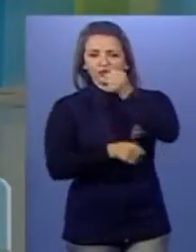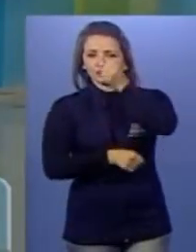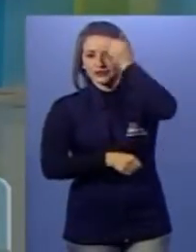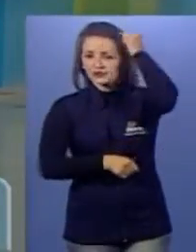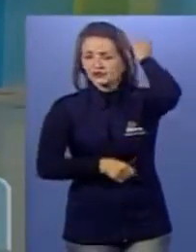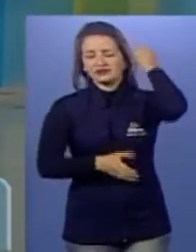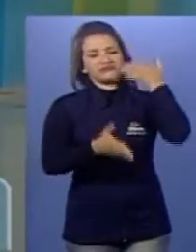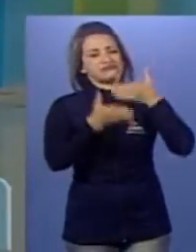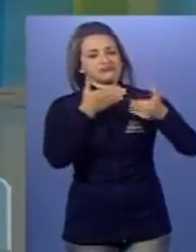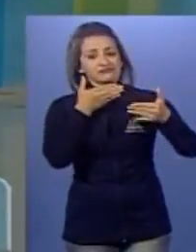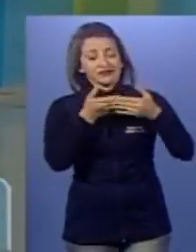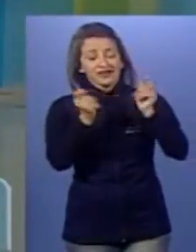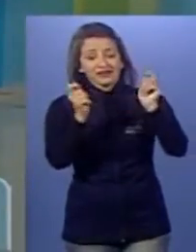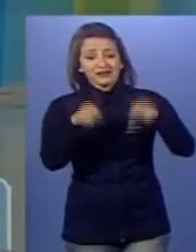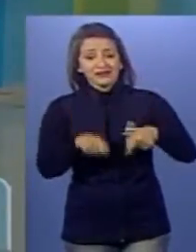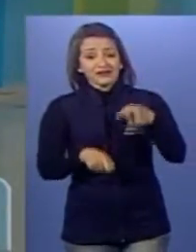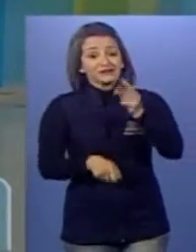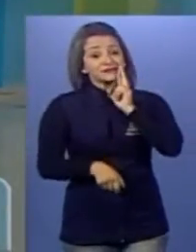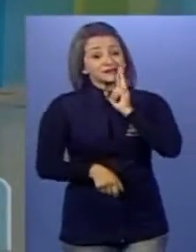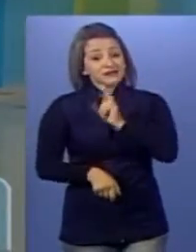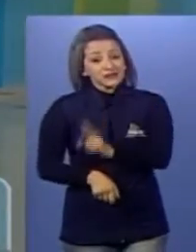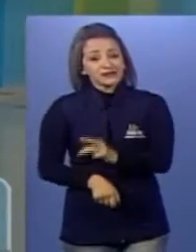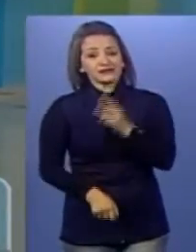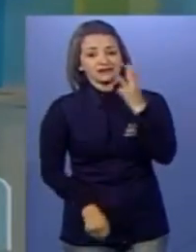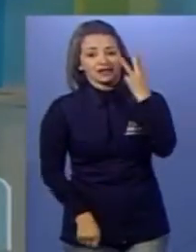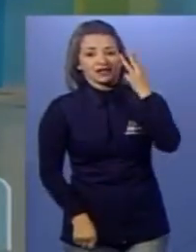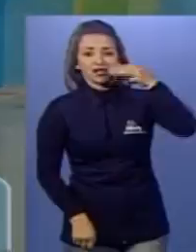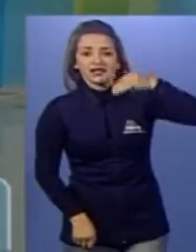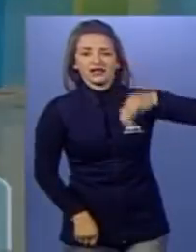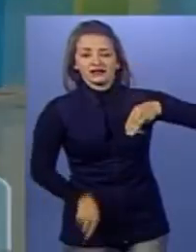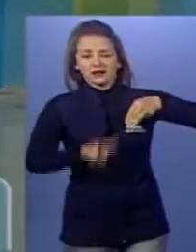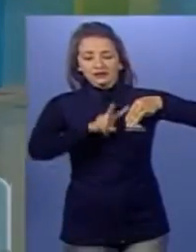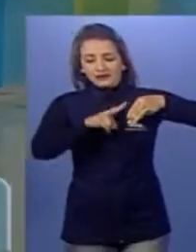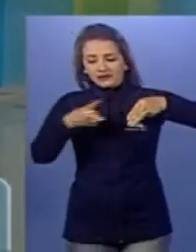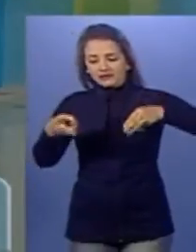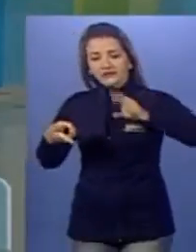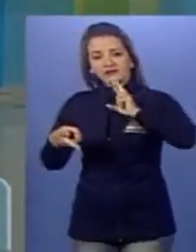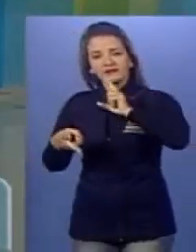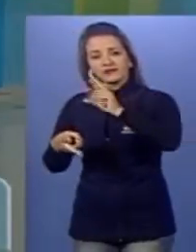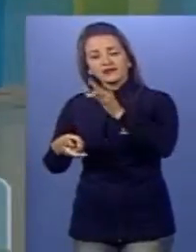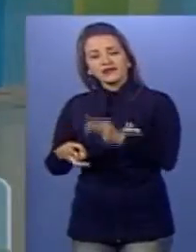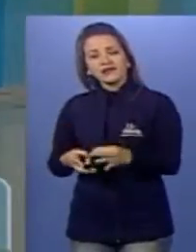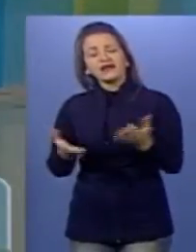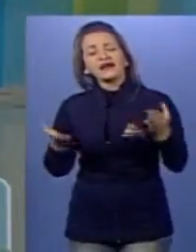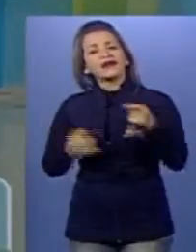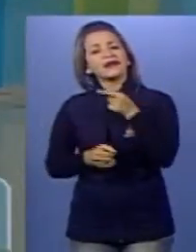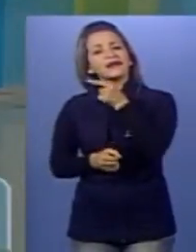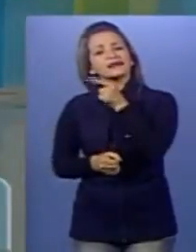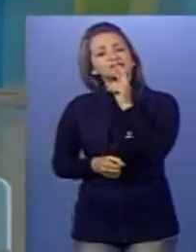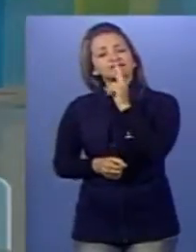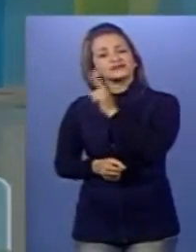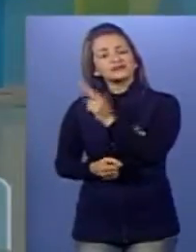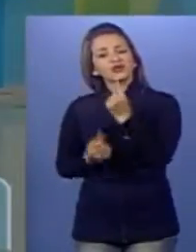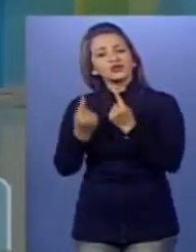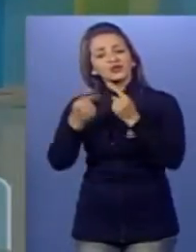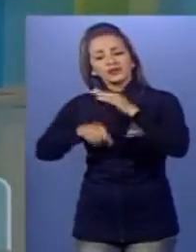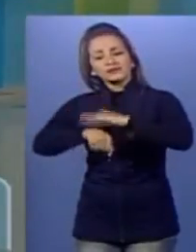três minutos para você resolver e marcar o gabarito da questão